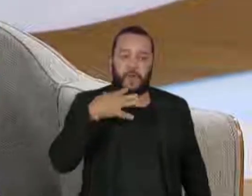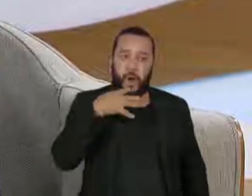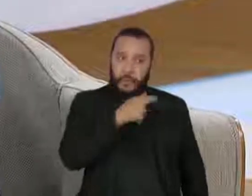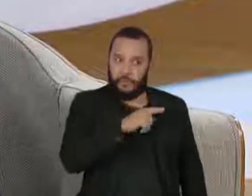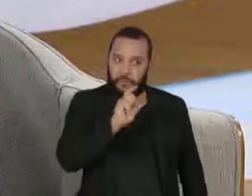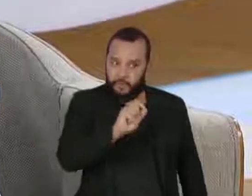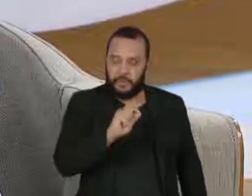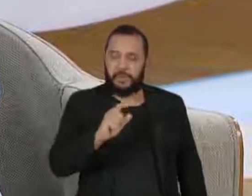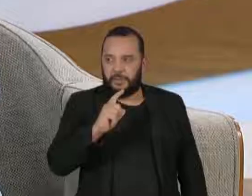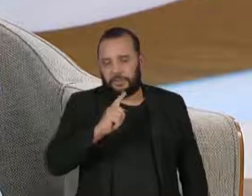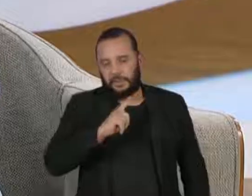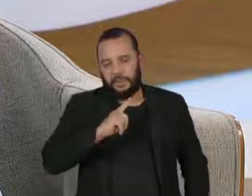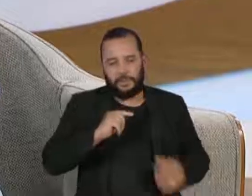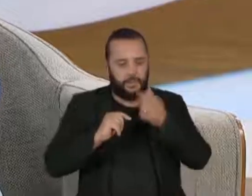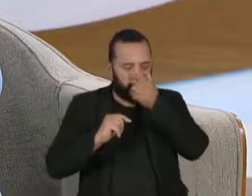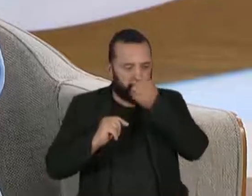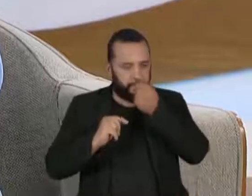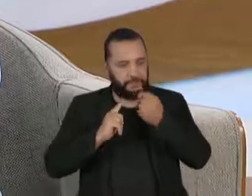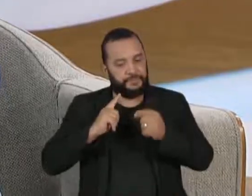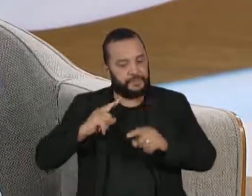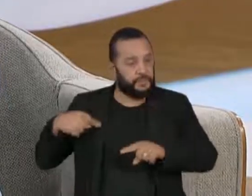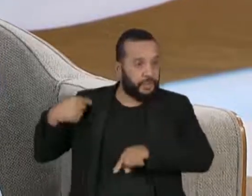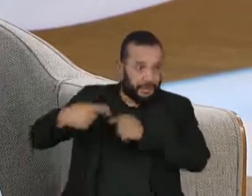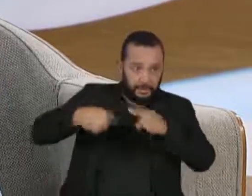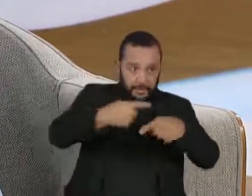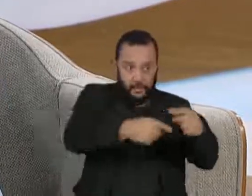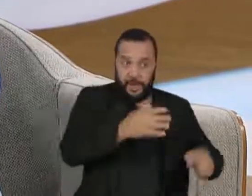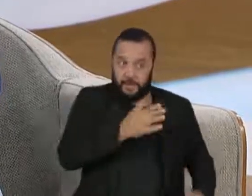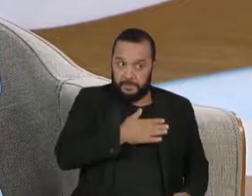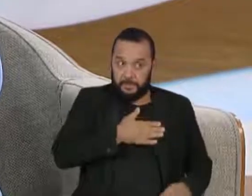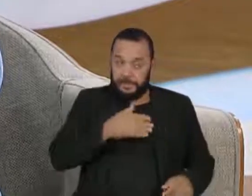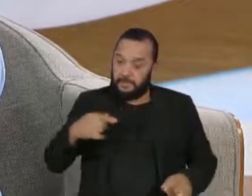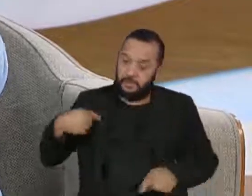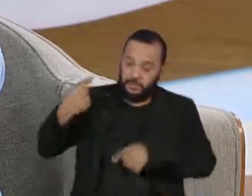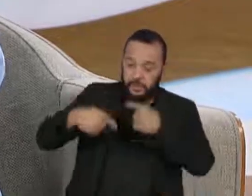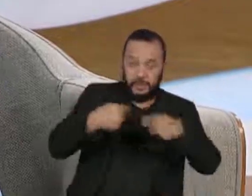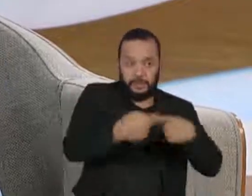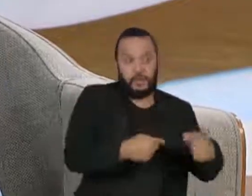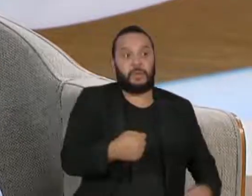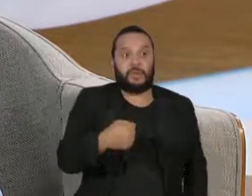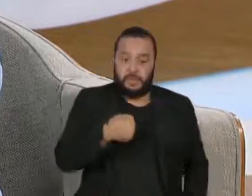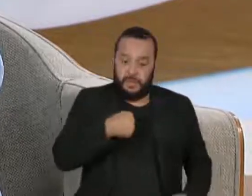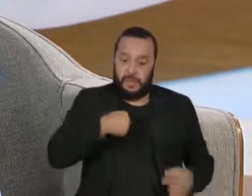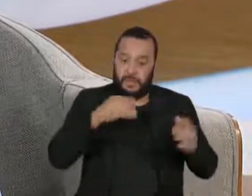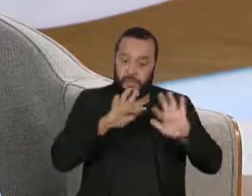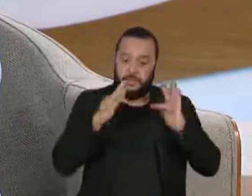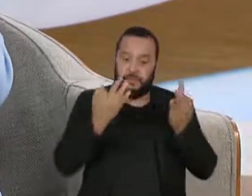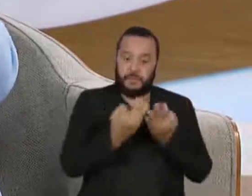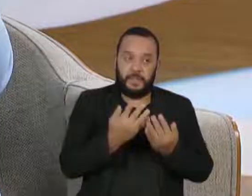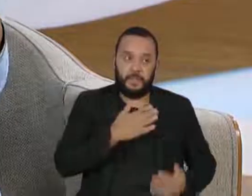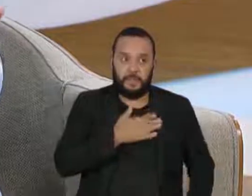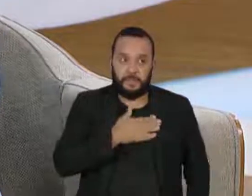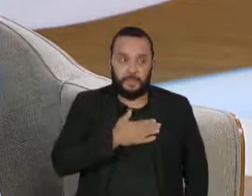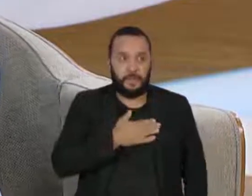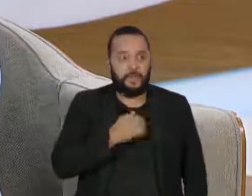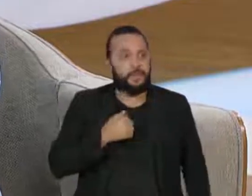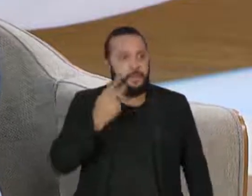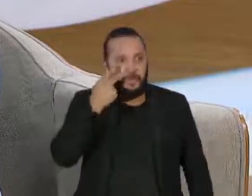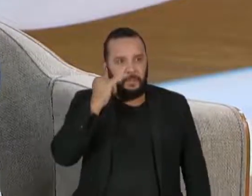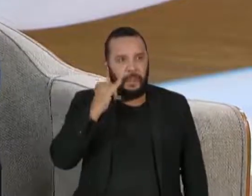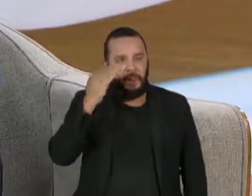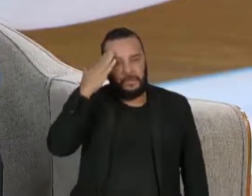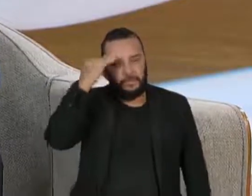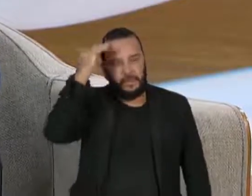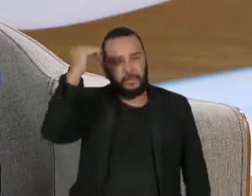de geração, a minha geração, eu, pelo menos, dentro da minha família, eu acho que pelo fato do meu pai ser quem